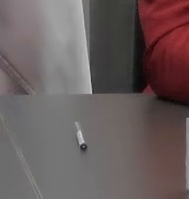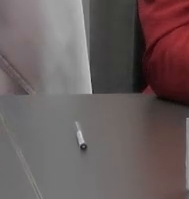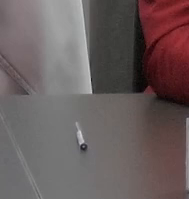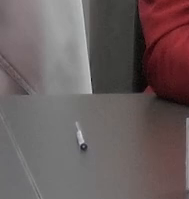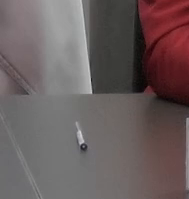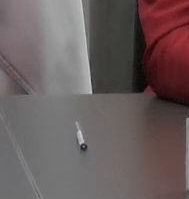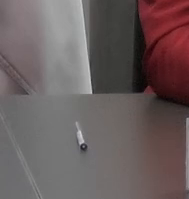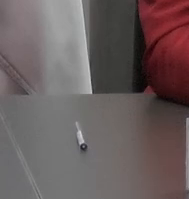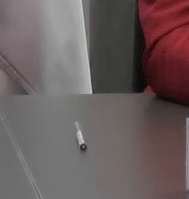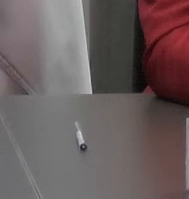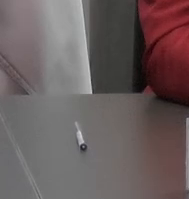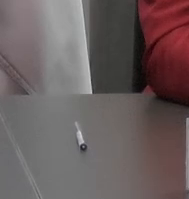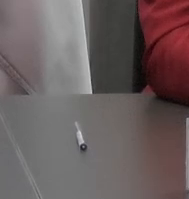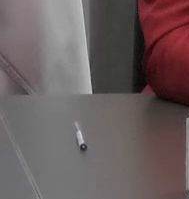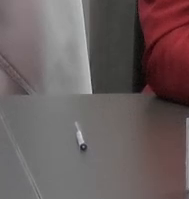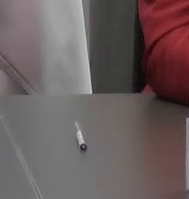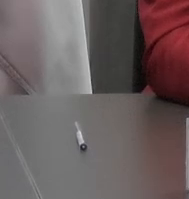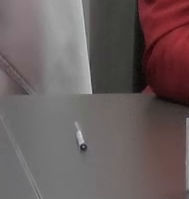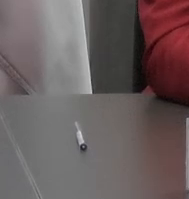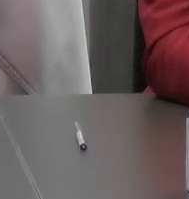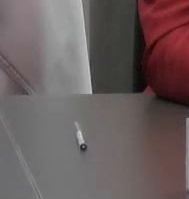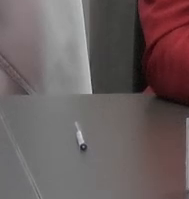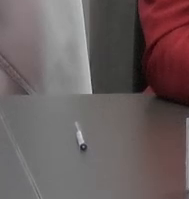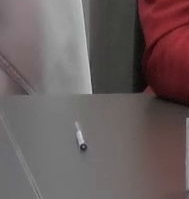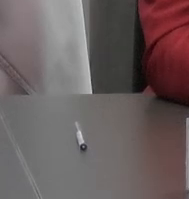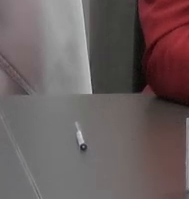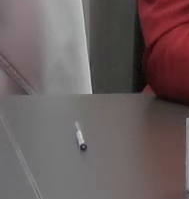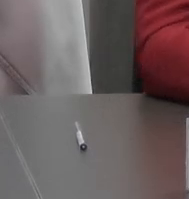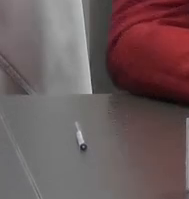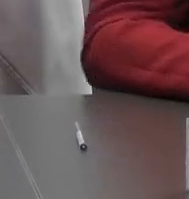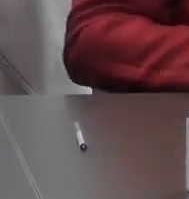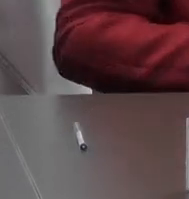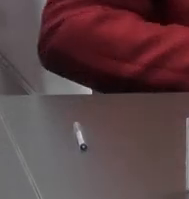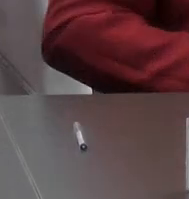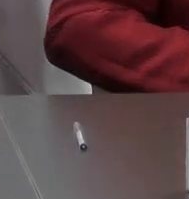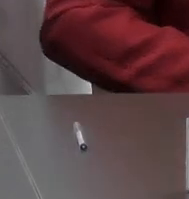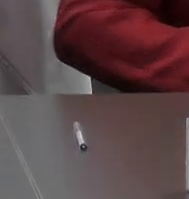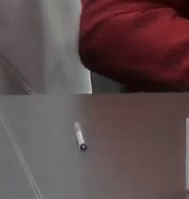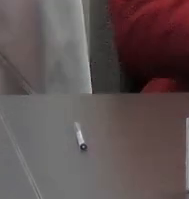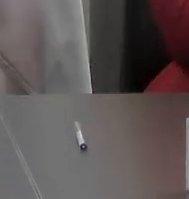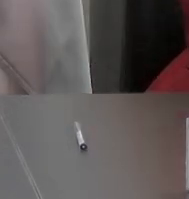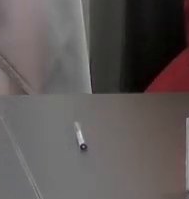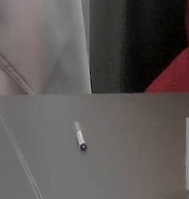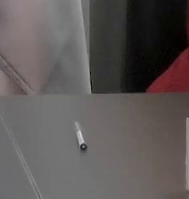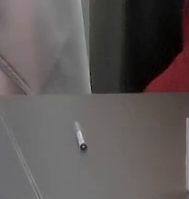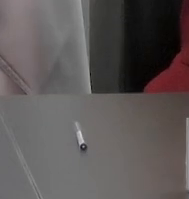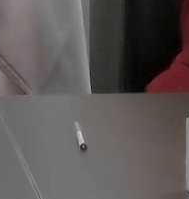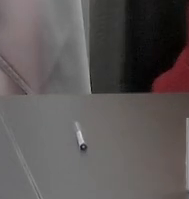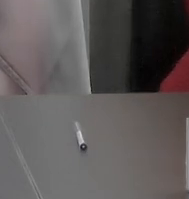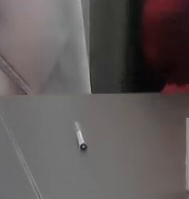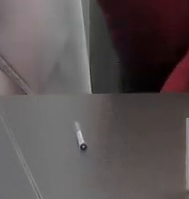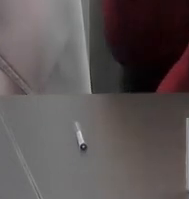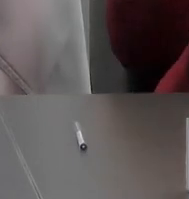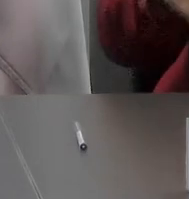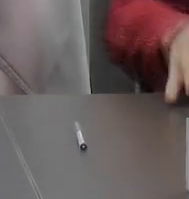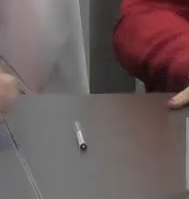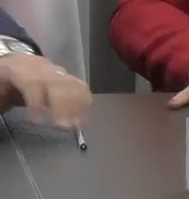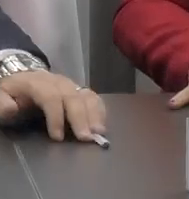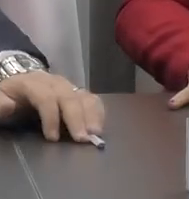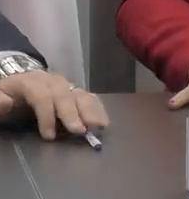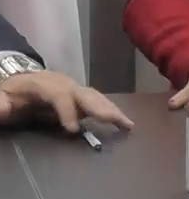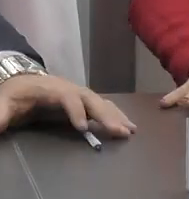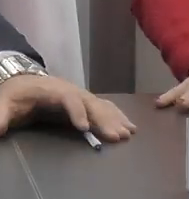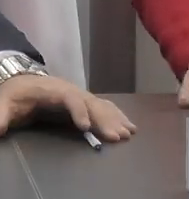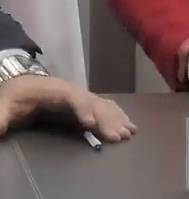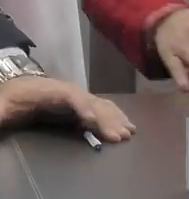Não? Então, mais uma vez, agradeço a todos. Tenho certeza que nós temos um grande desafio pela frente. Então, nada mais